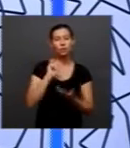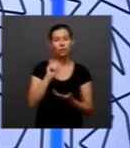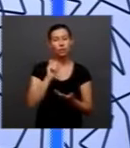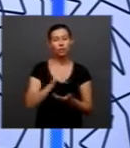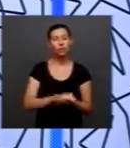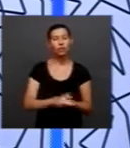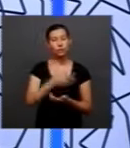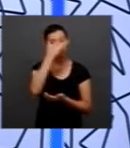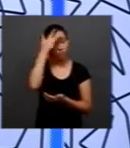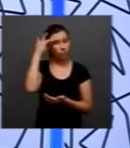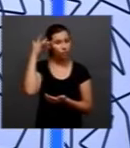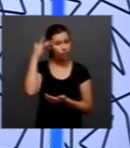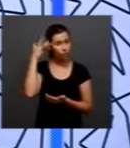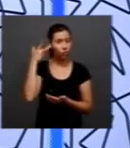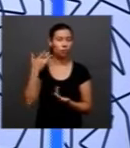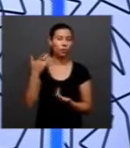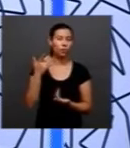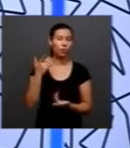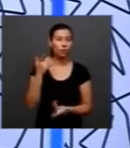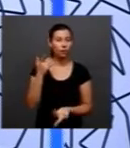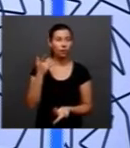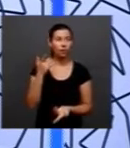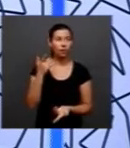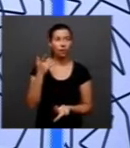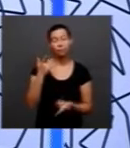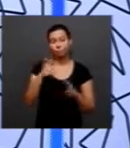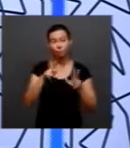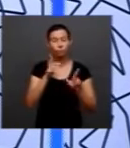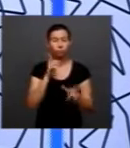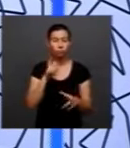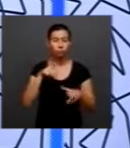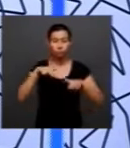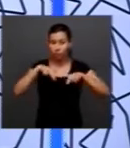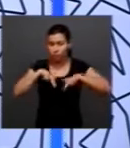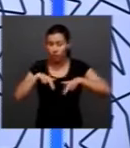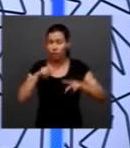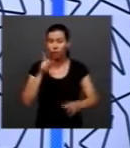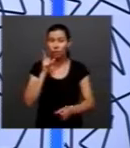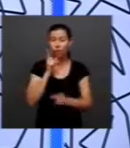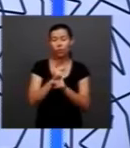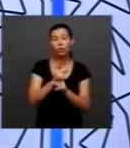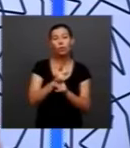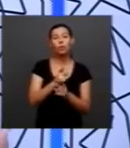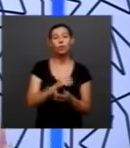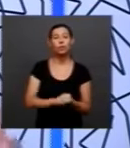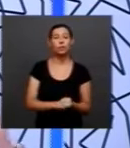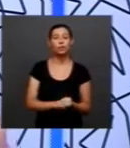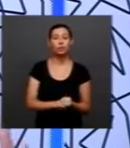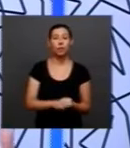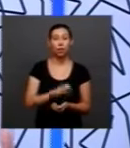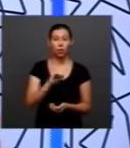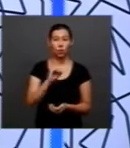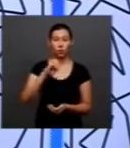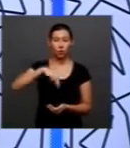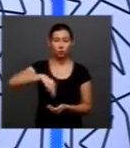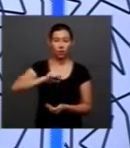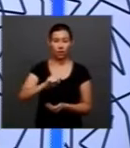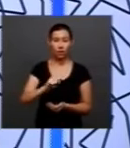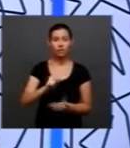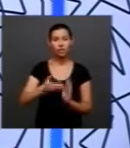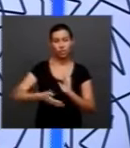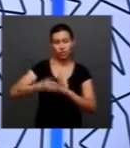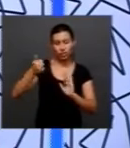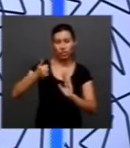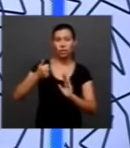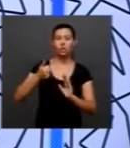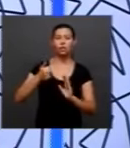sexualidade desviante que passa a ser retirado pela OMS na década de 90, no caso da homossexualidade, né? Ela